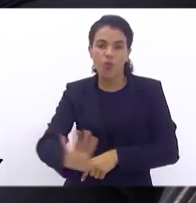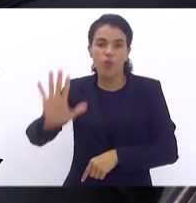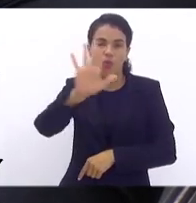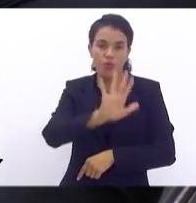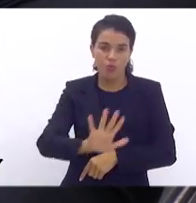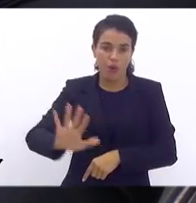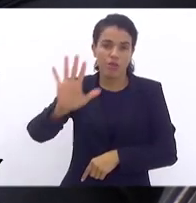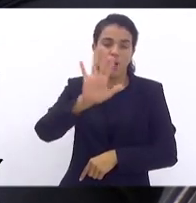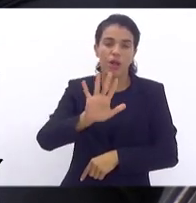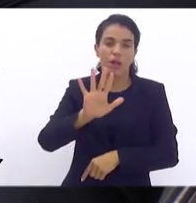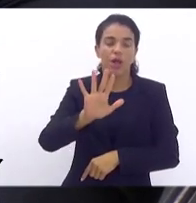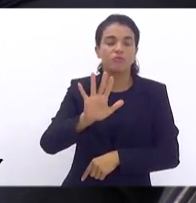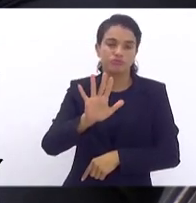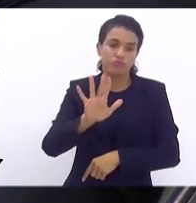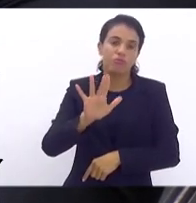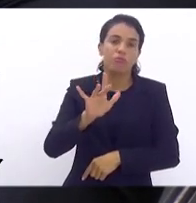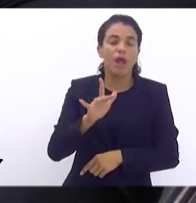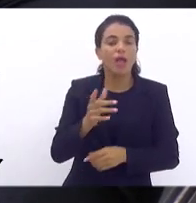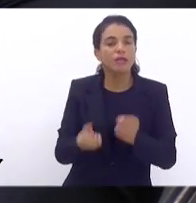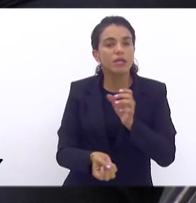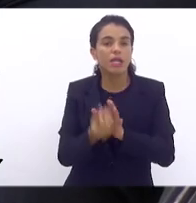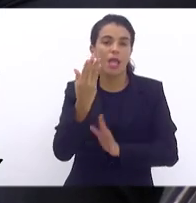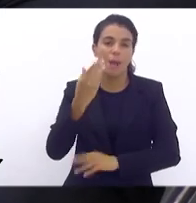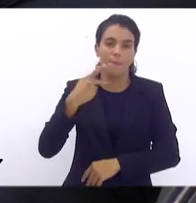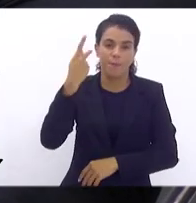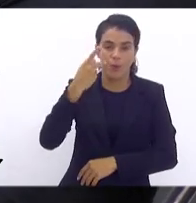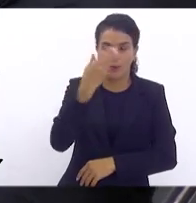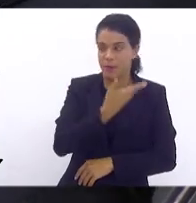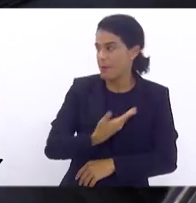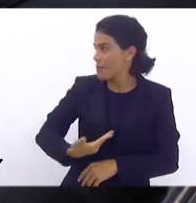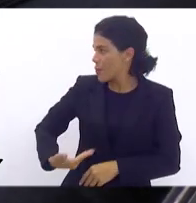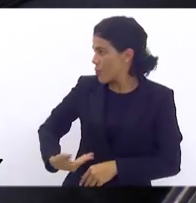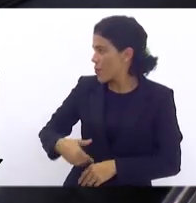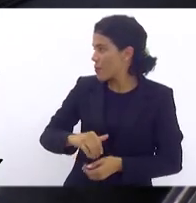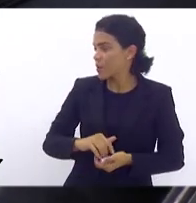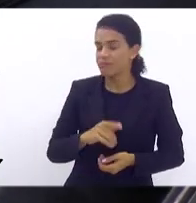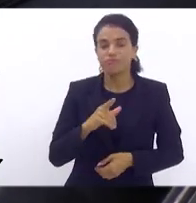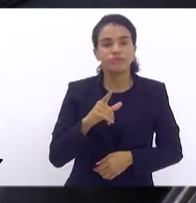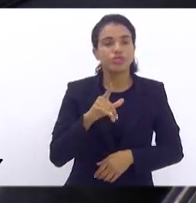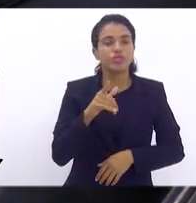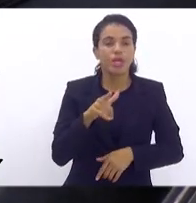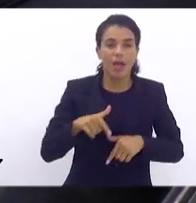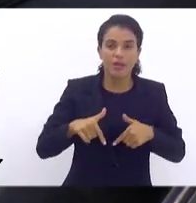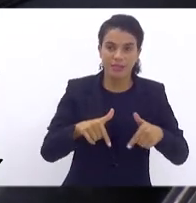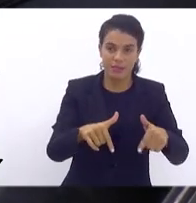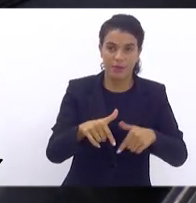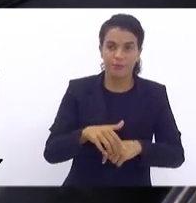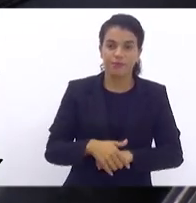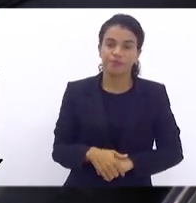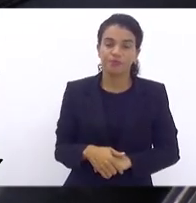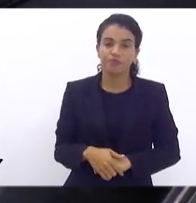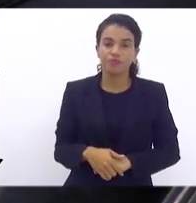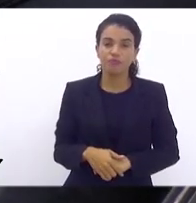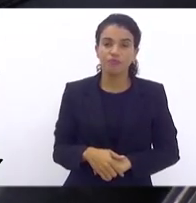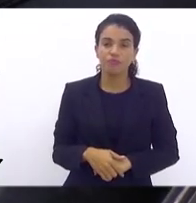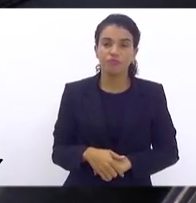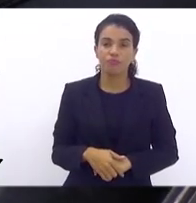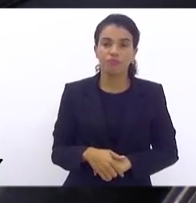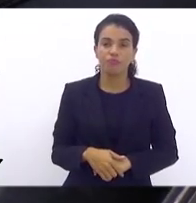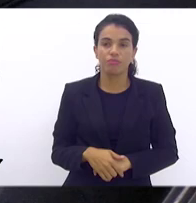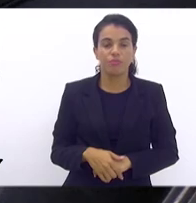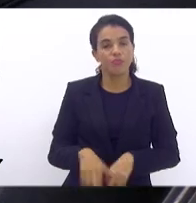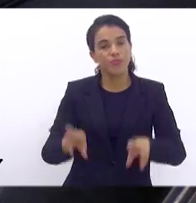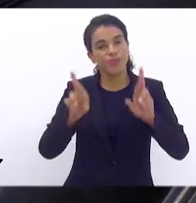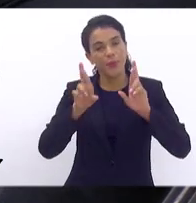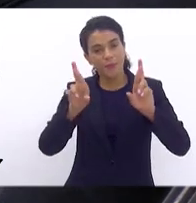diagnóstico inclusive para formular políticas públicas aí de prevenção a essa forma de violência espero